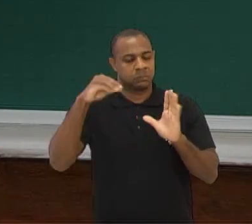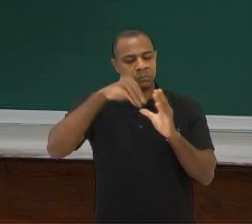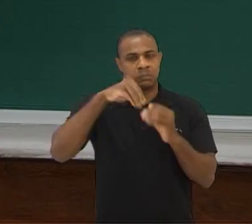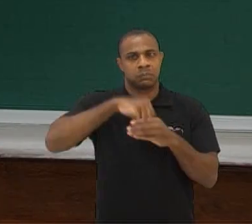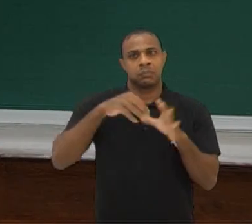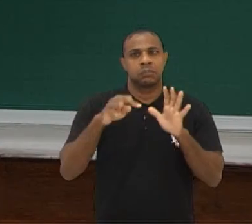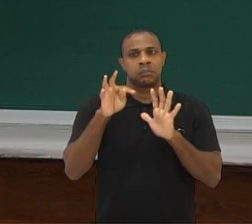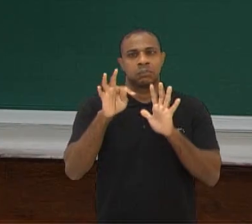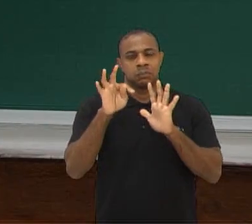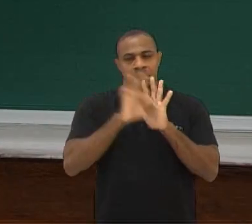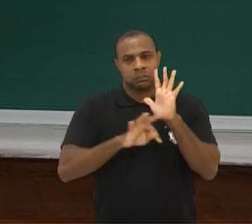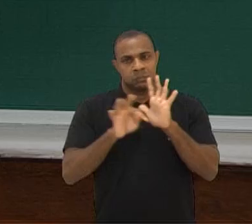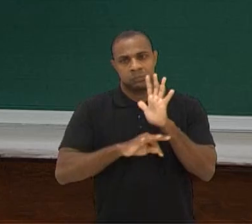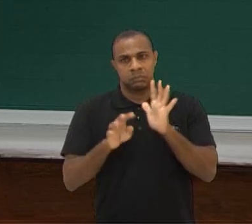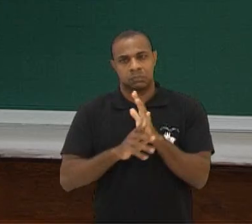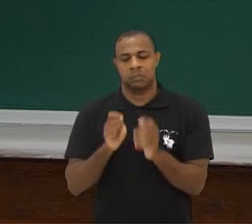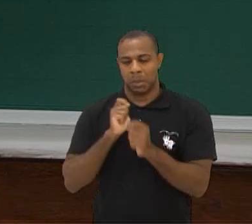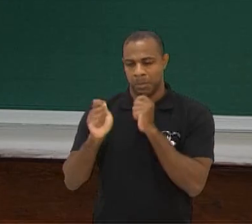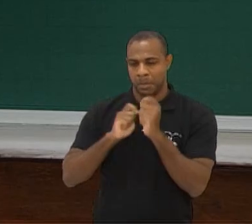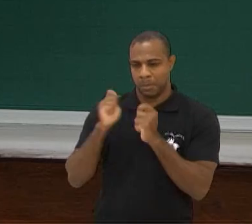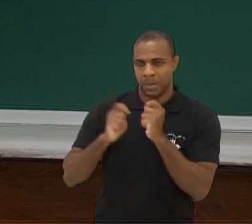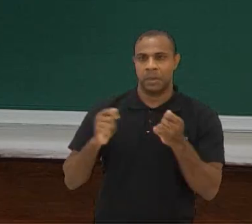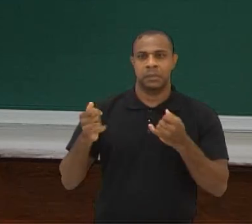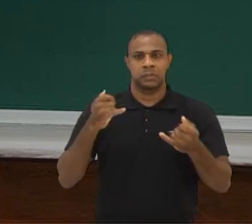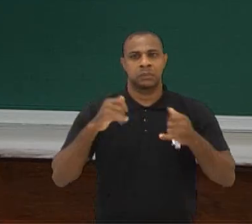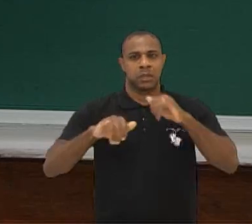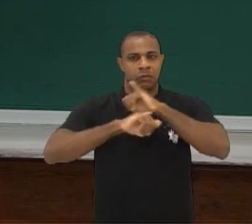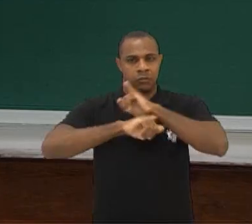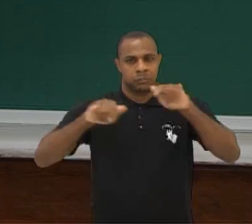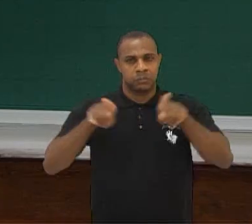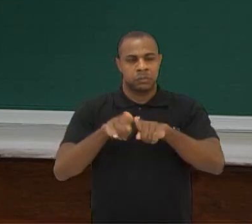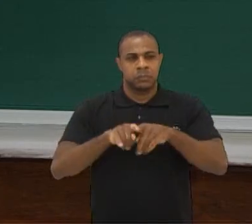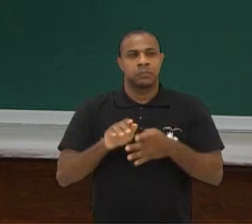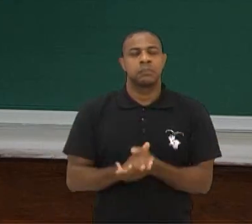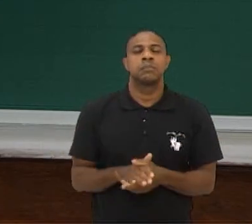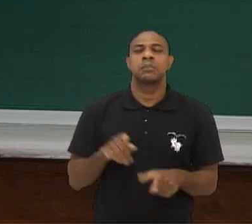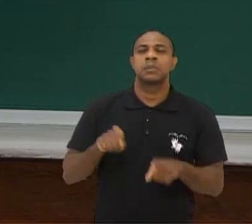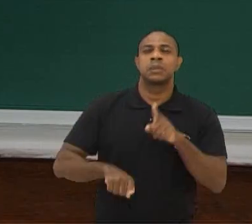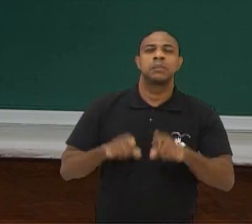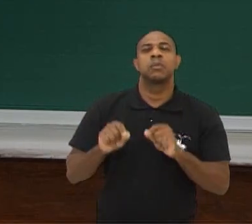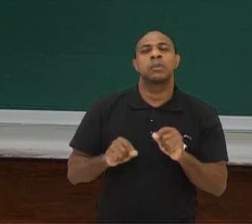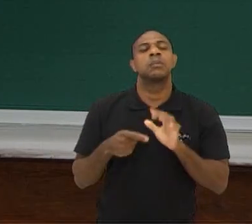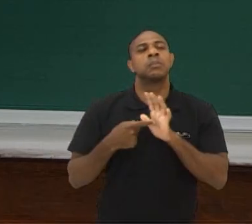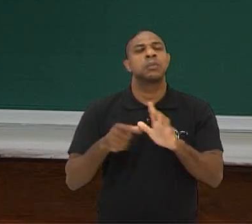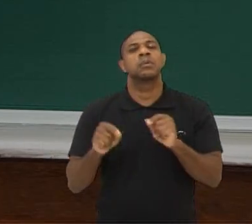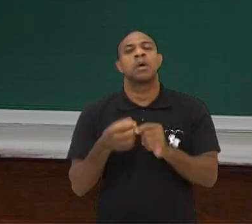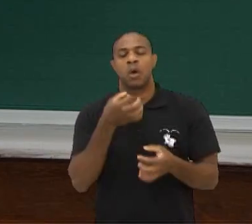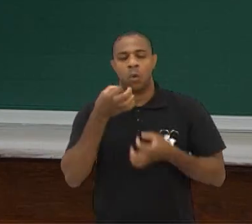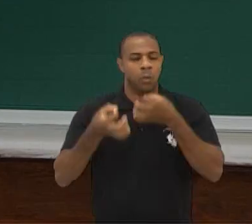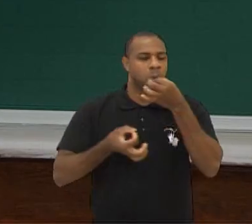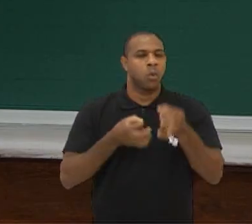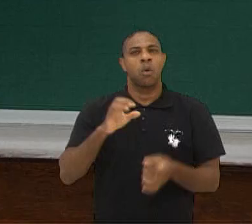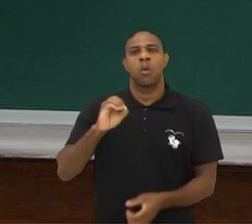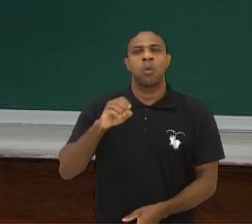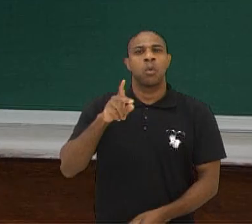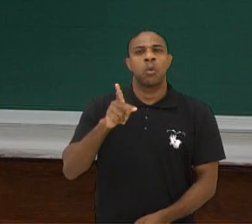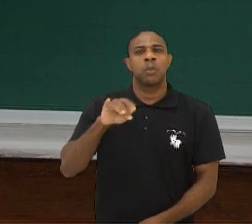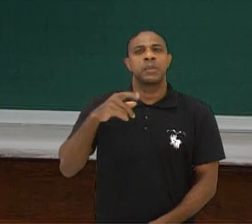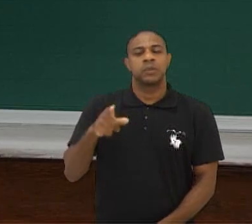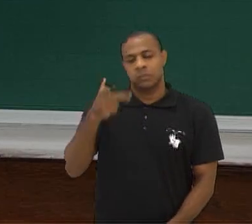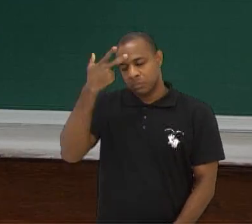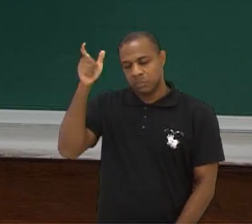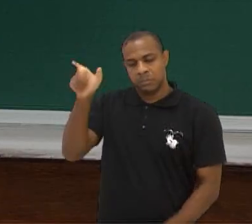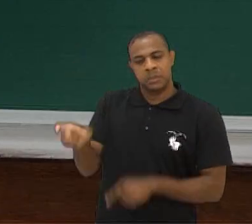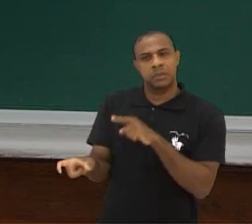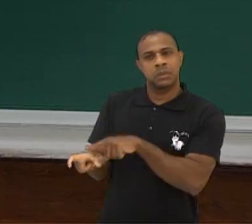texto jornalístico, né? No texto da notícia. E outras, às vezes, se referem à opinião de alguém, né,